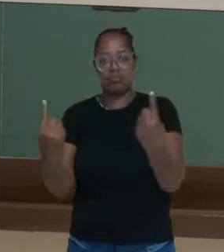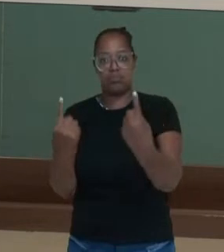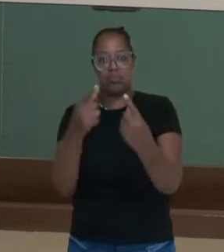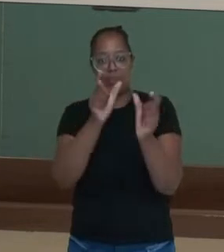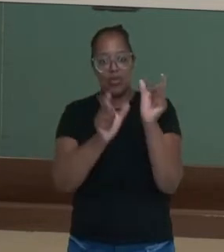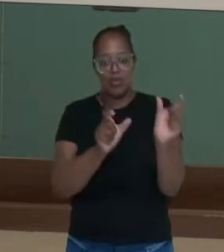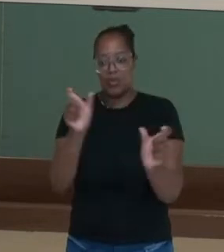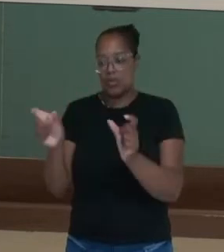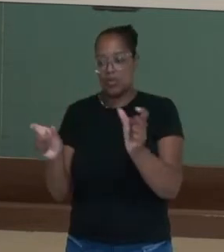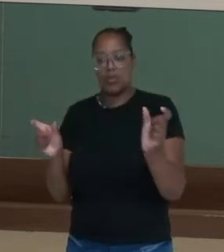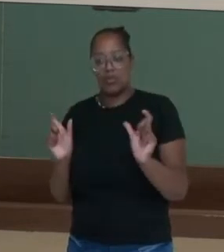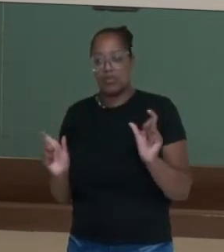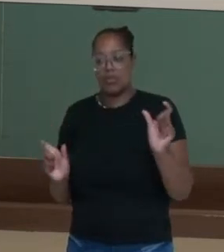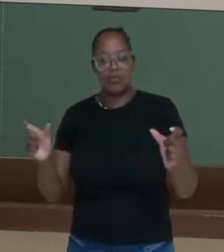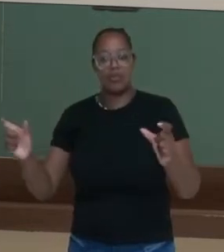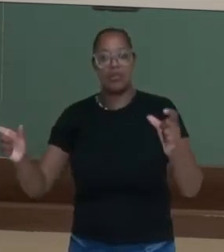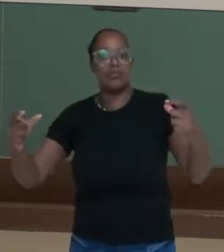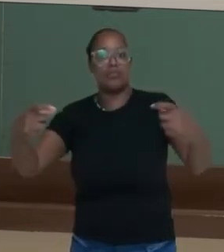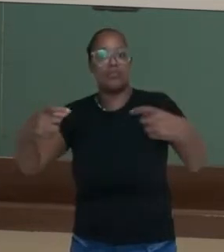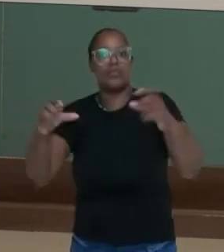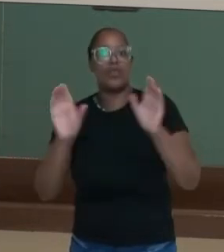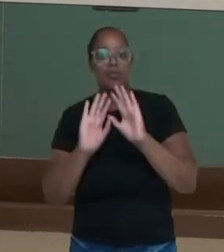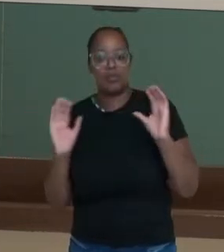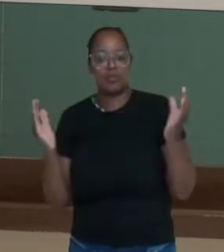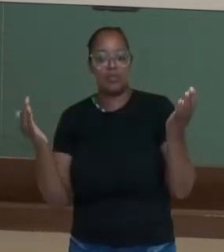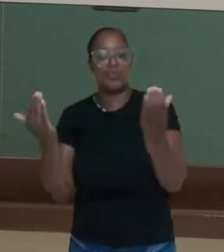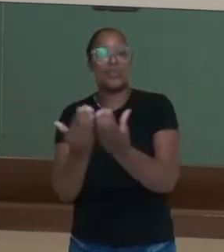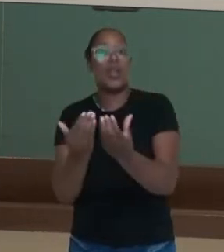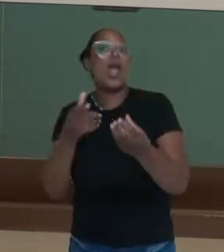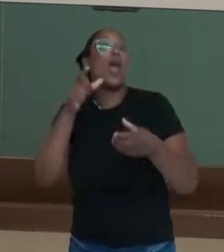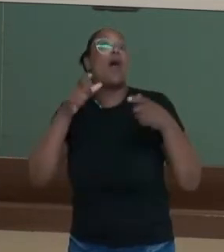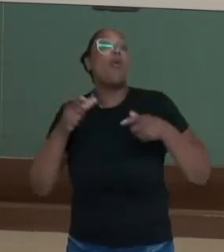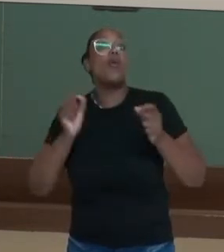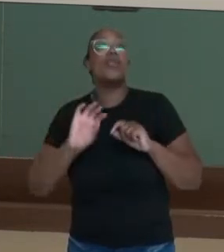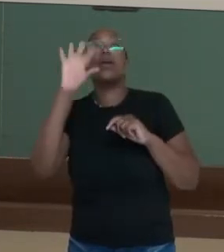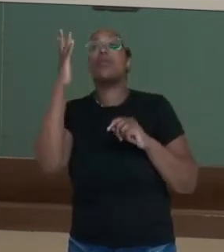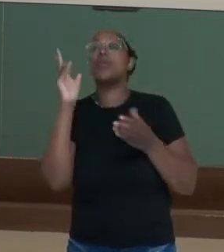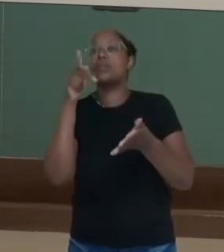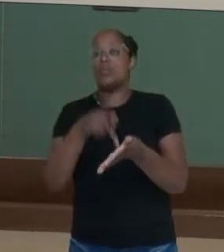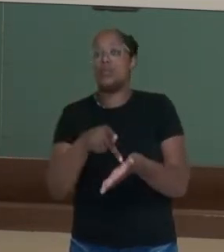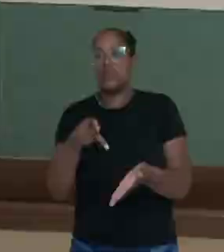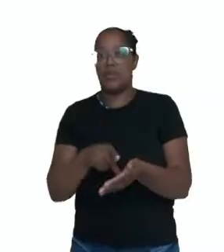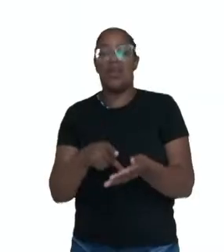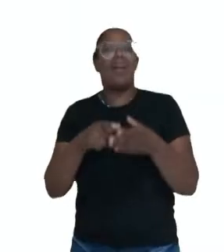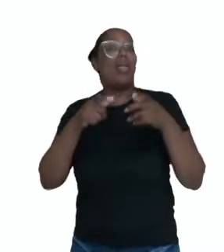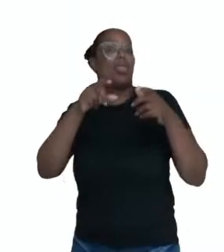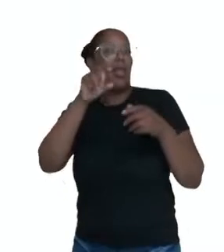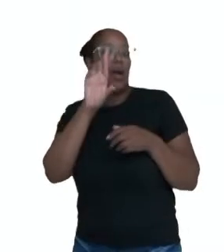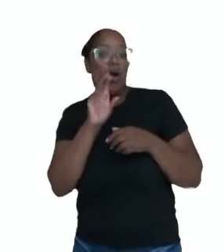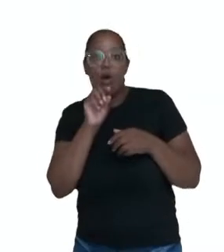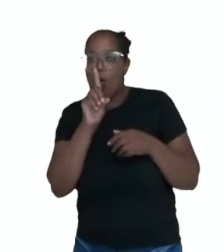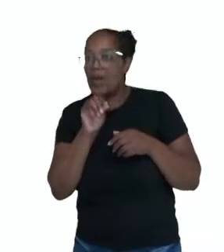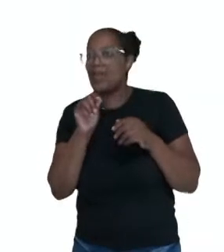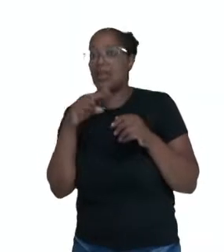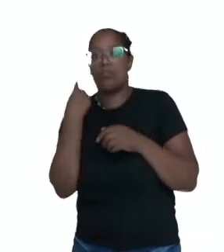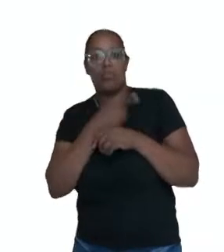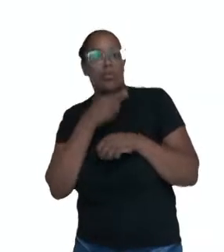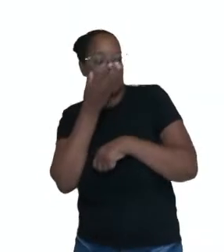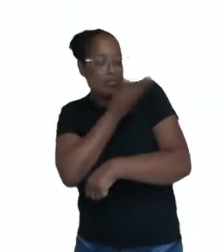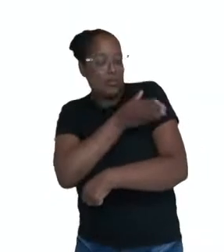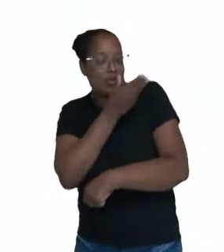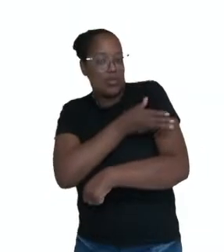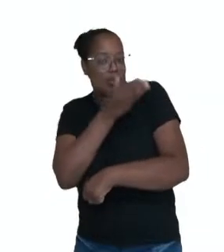capoeira acontece de verdade. Então olha só, é na roda que se pratica a